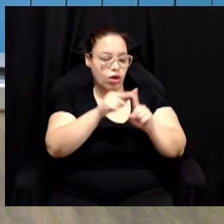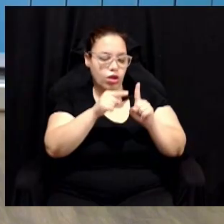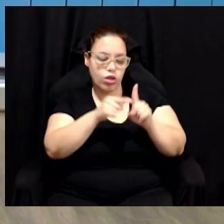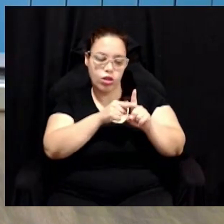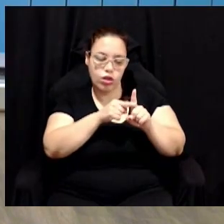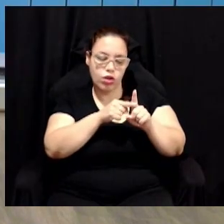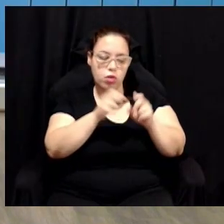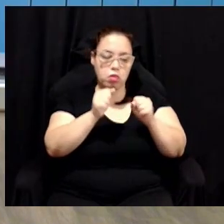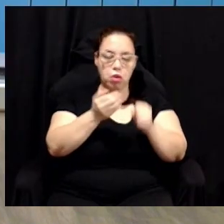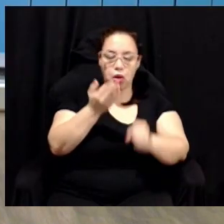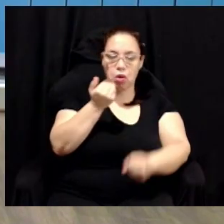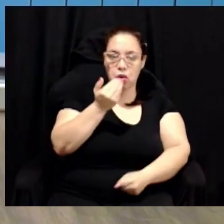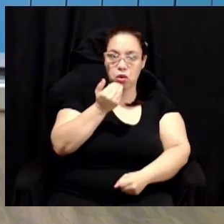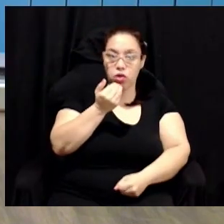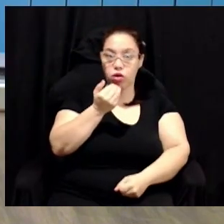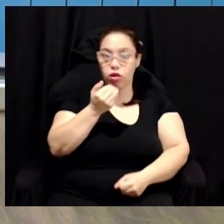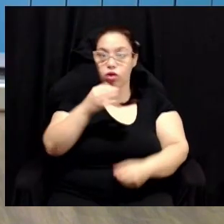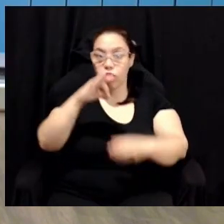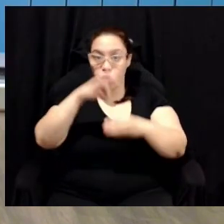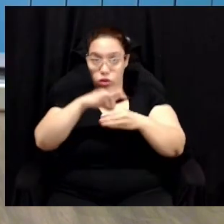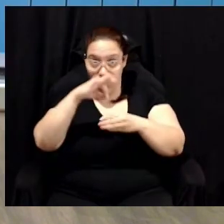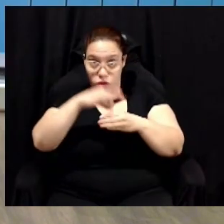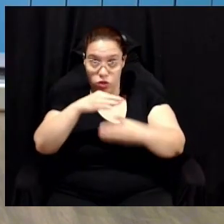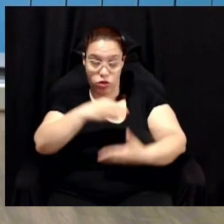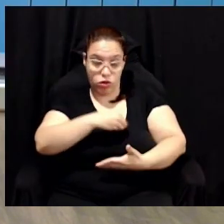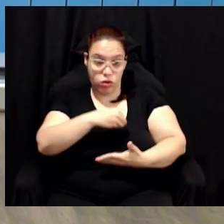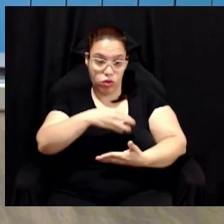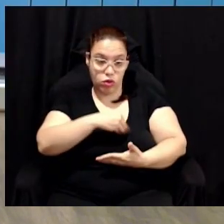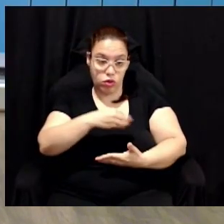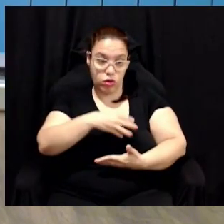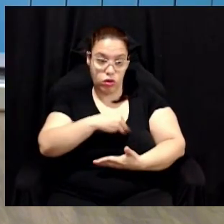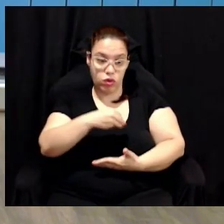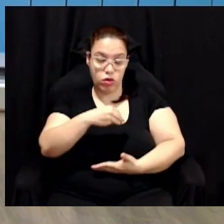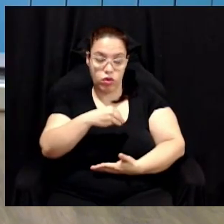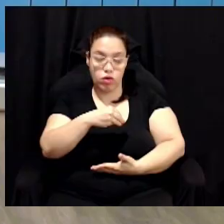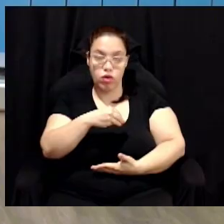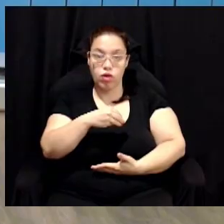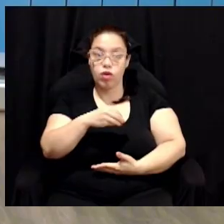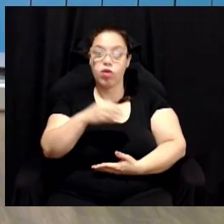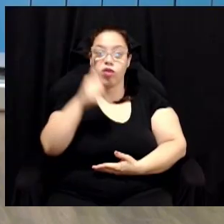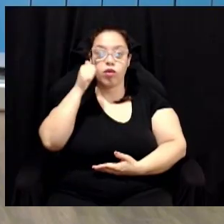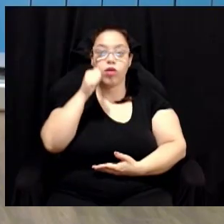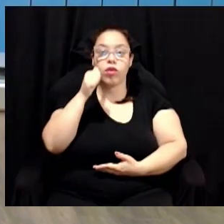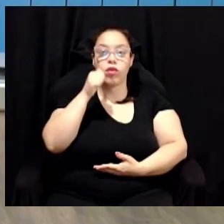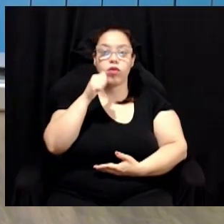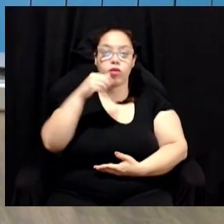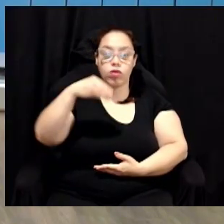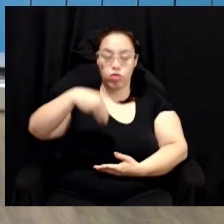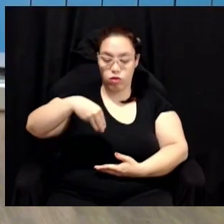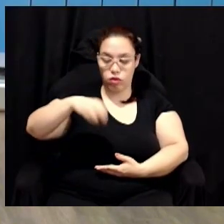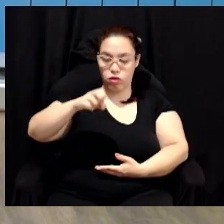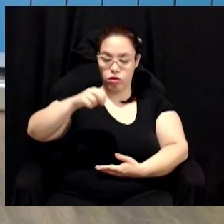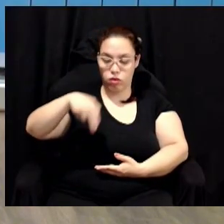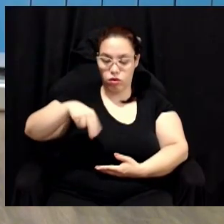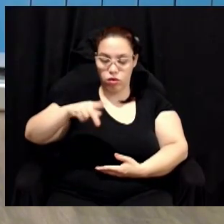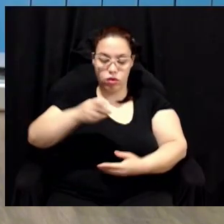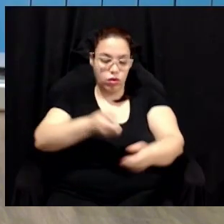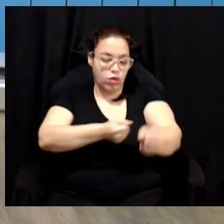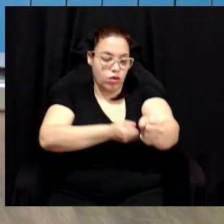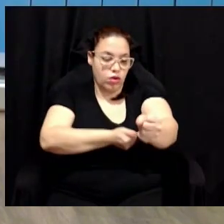gestação podem tomar? Grávidas e lactantes. Ele é um chá que as mulheres que estão na menopausa, pressão